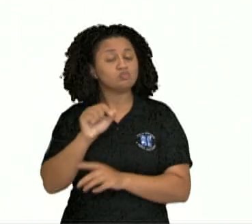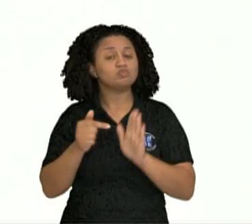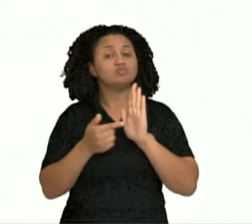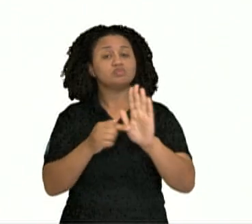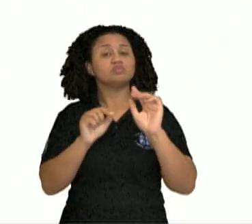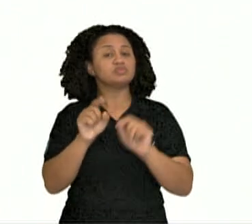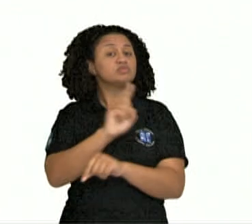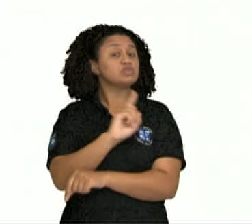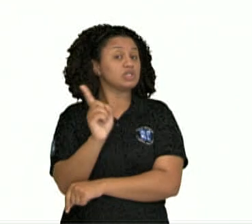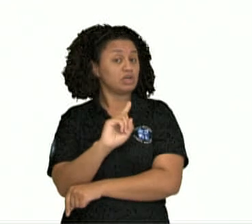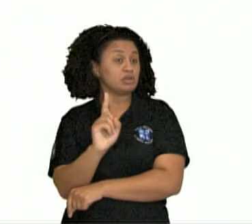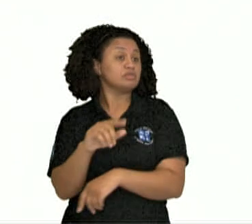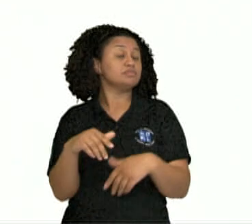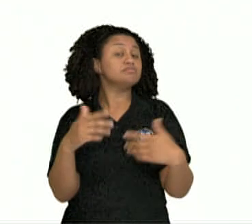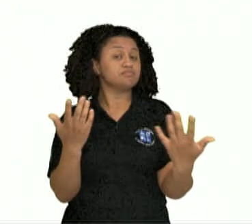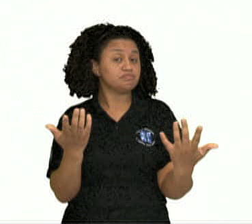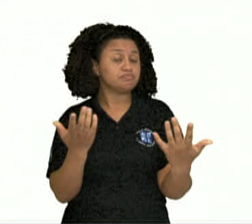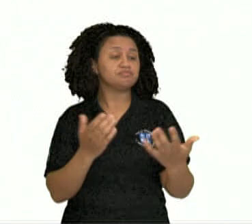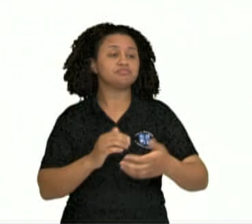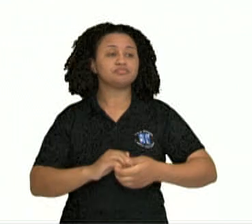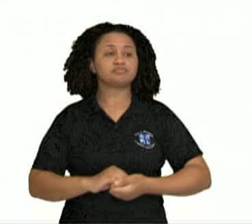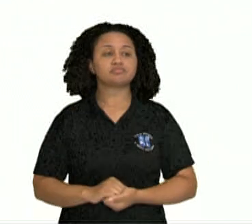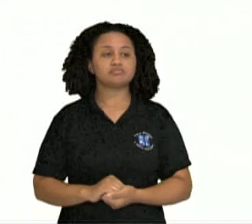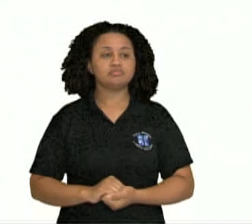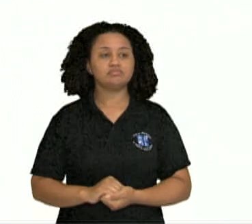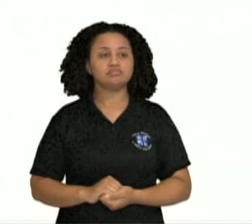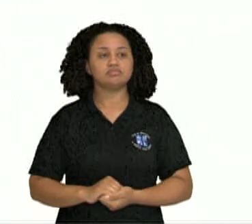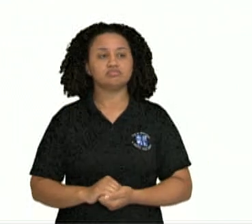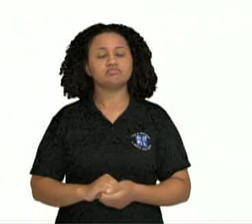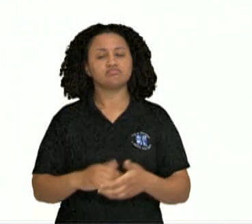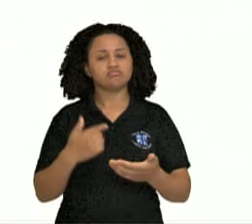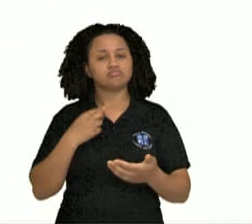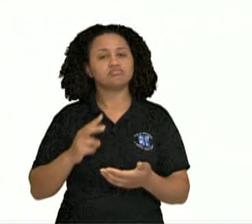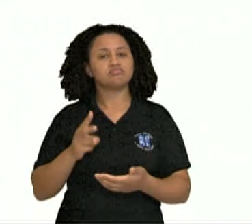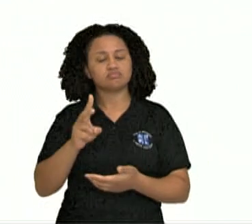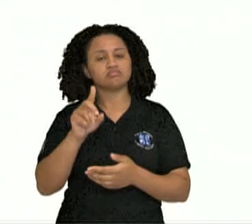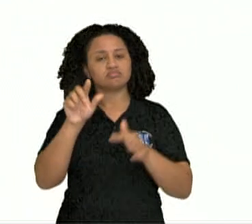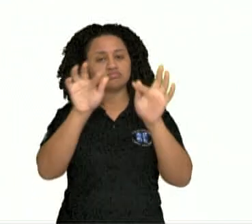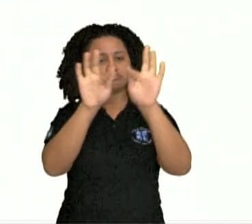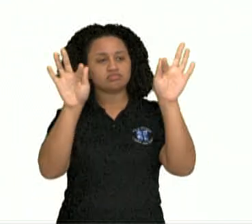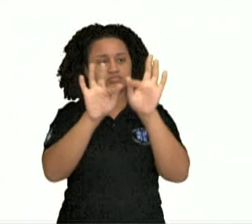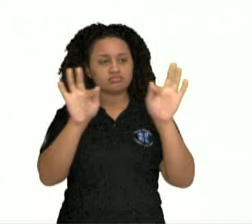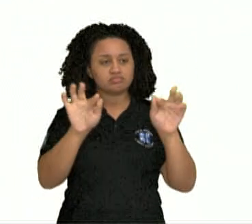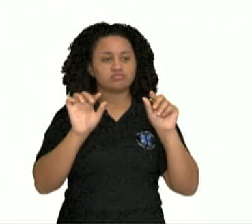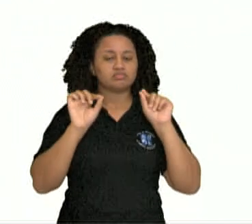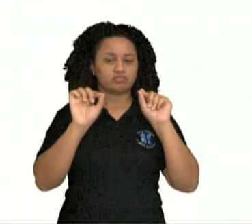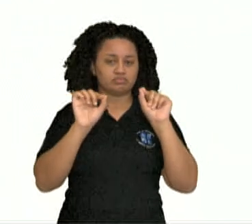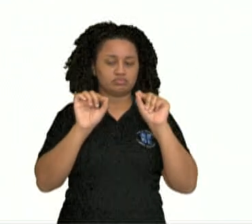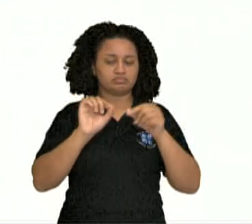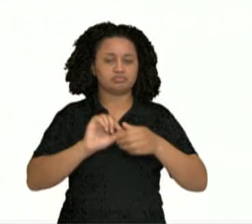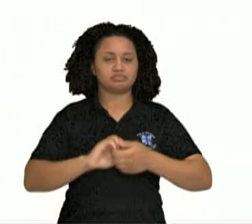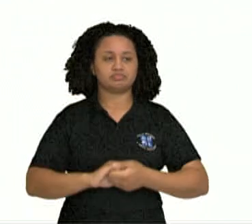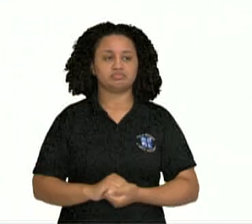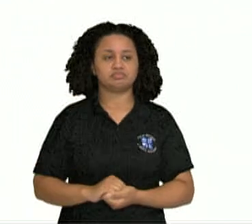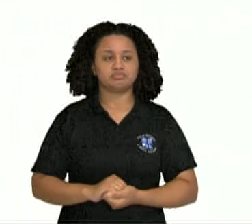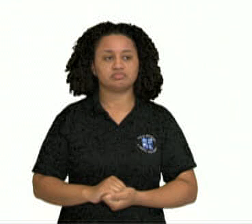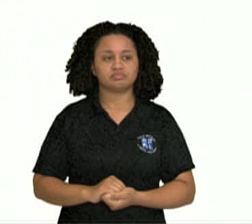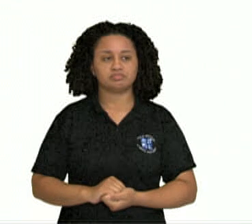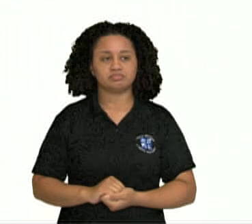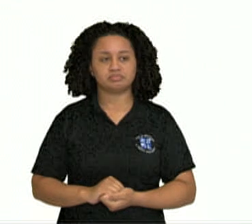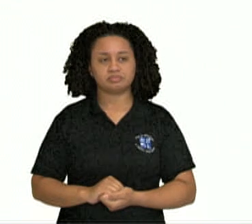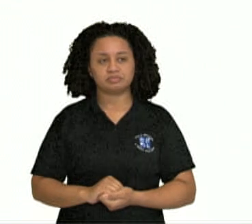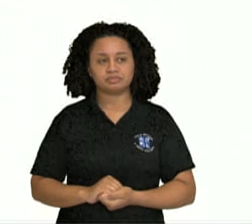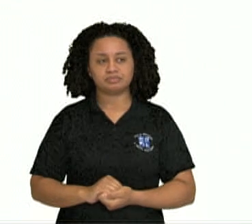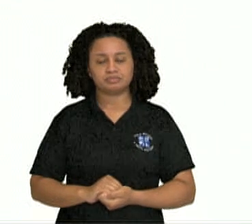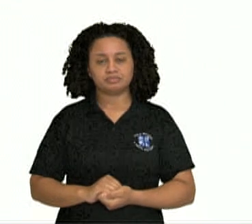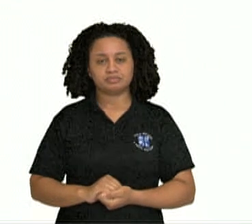negação, certo? Vamos continuar falando a respeito das frases. Então, os três enunciados